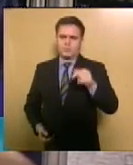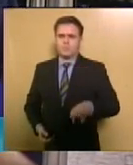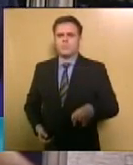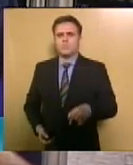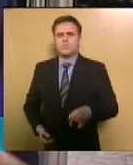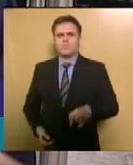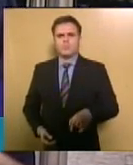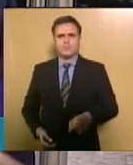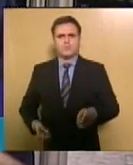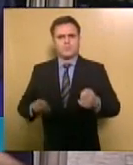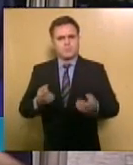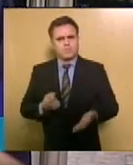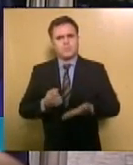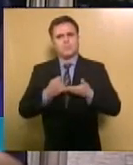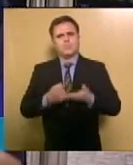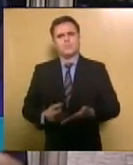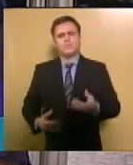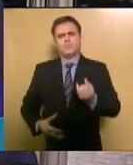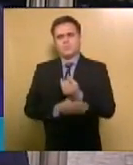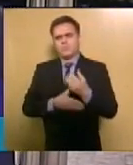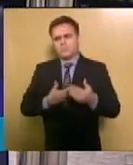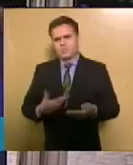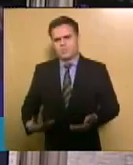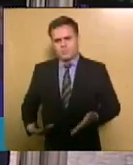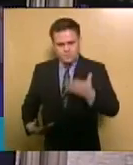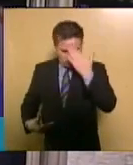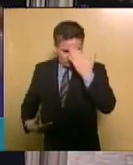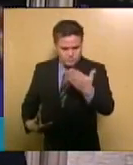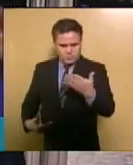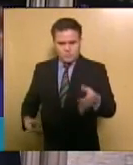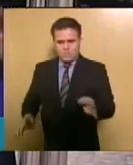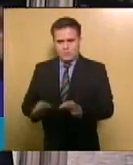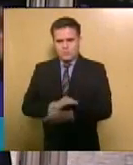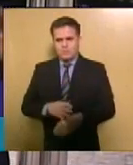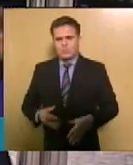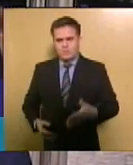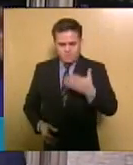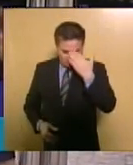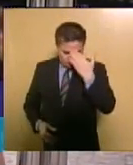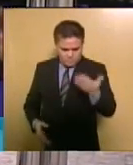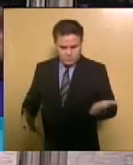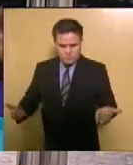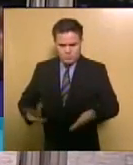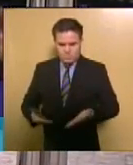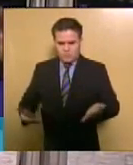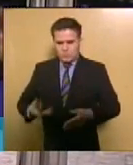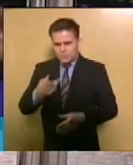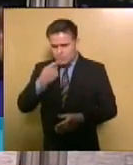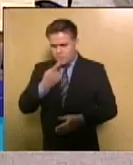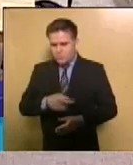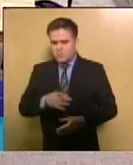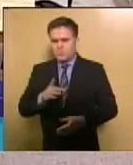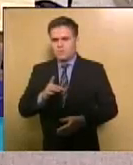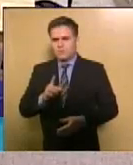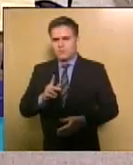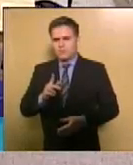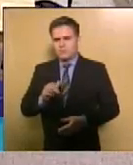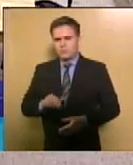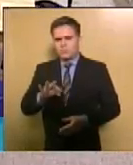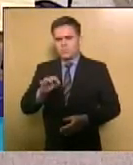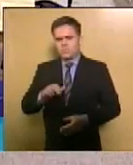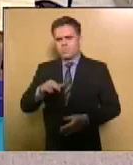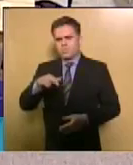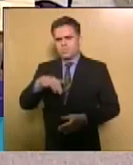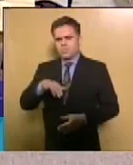e que colaboram com com o processo da Segurança Pública Obrigado também agora eu passo a palavra D Catarina mas antes eu quero